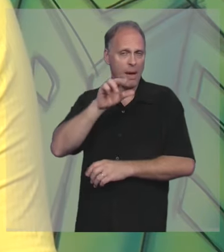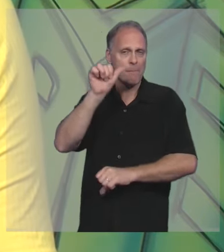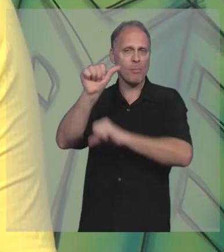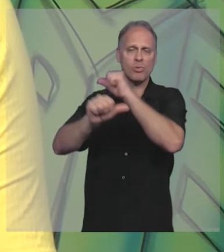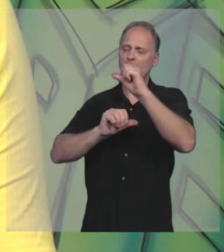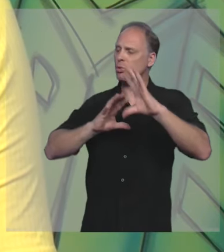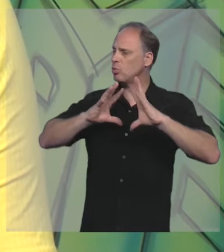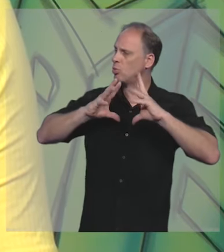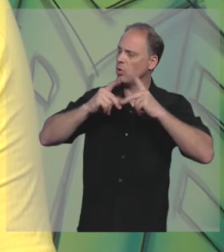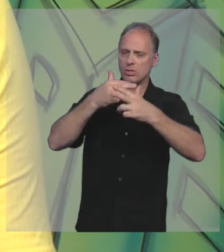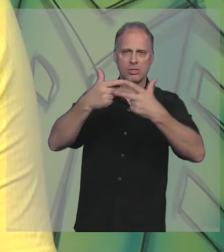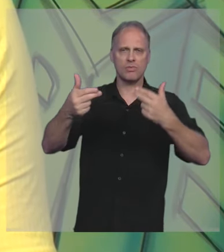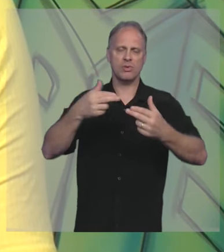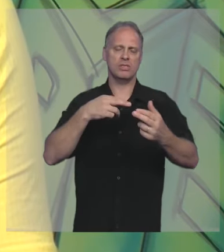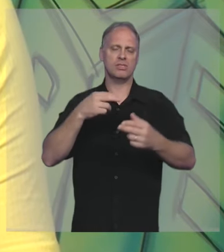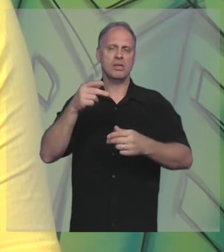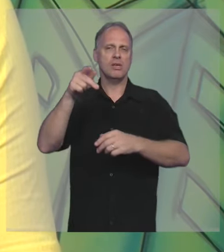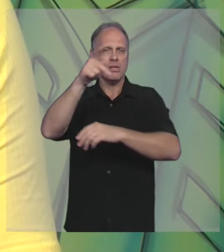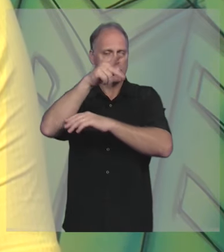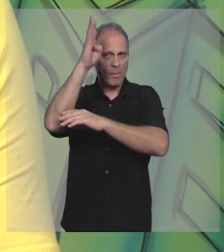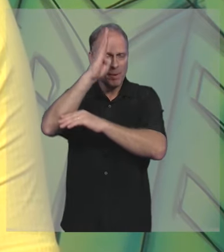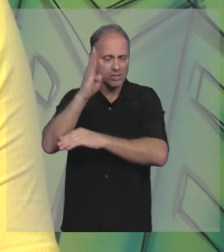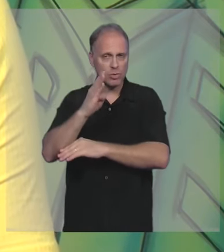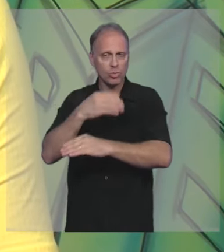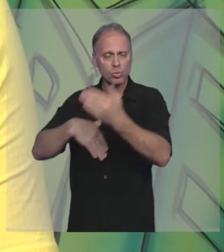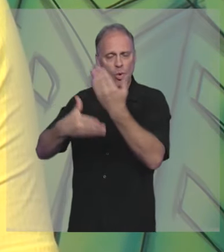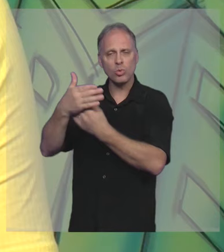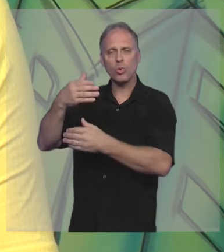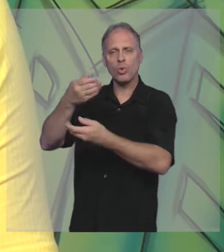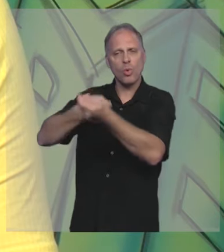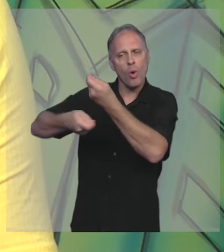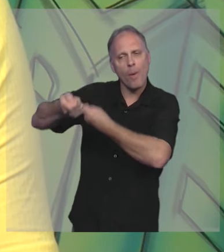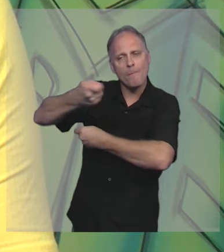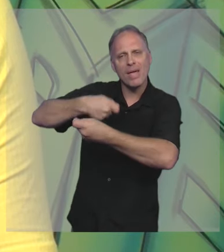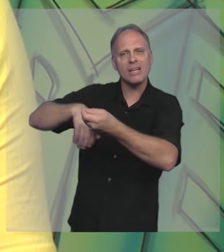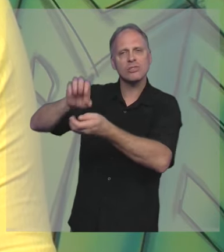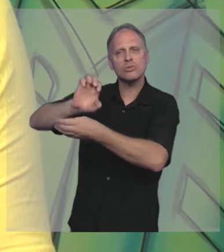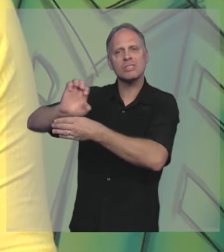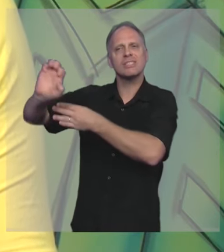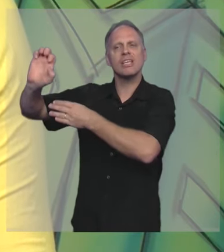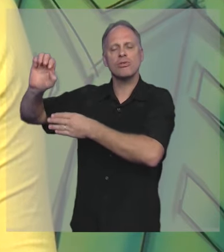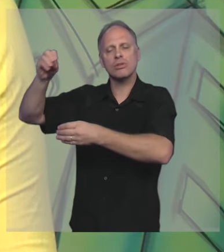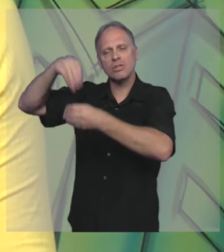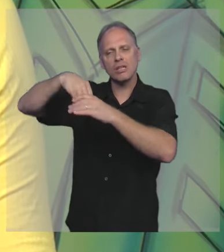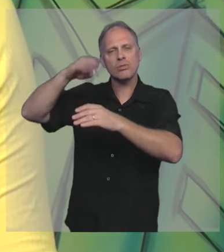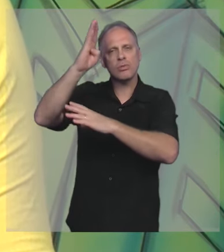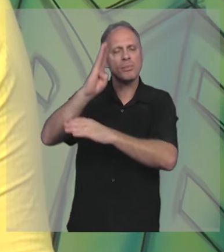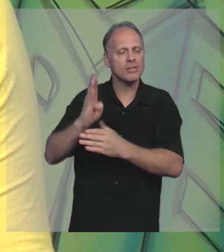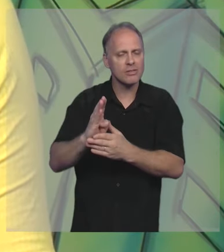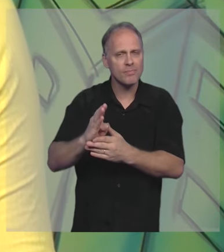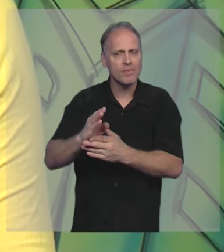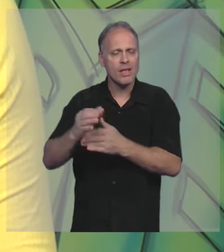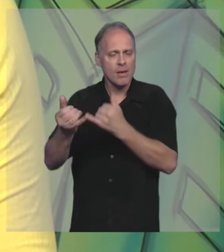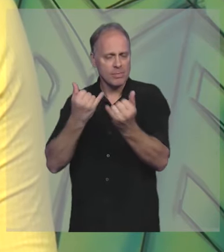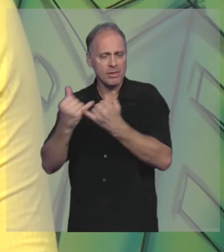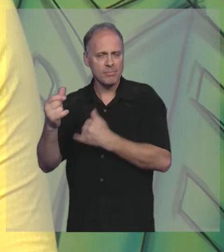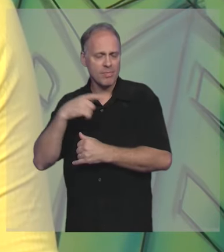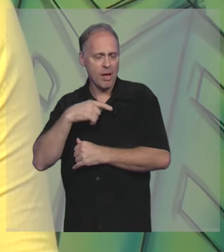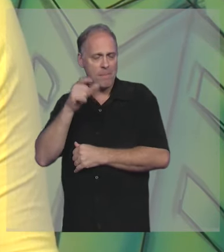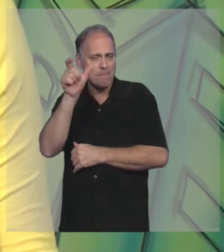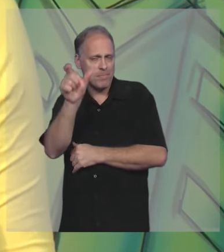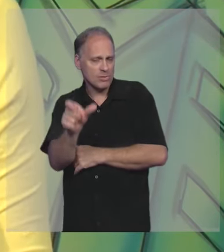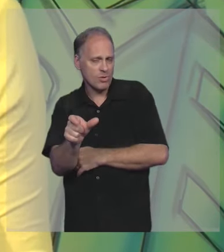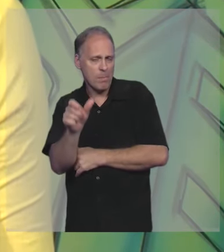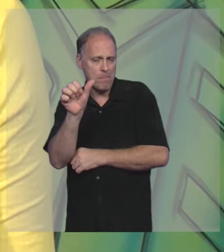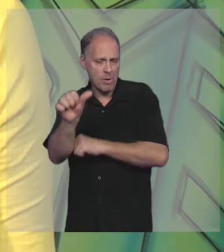muitas relações, todo o comércio exterior dentro do país, né? Eu adoto uma pessoa que realmente